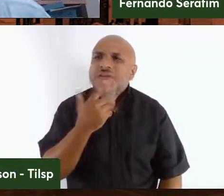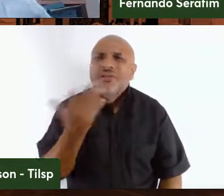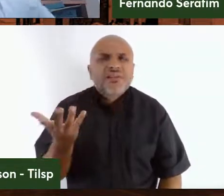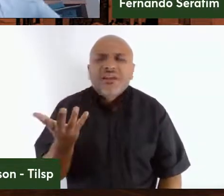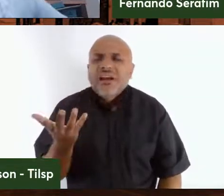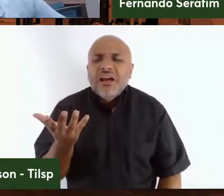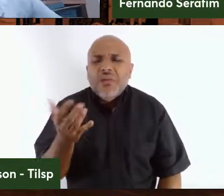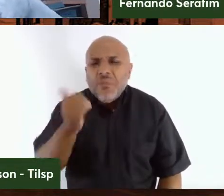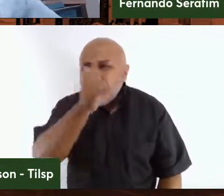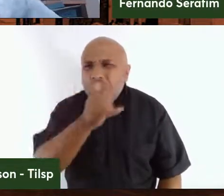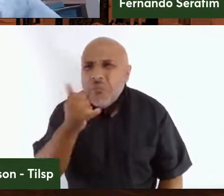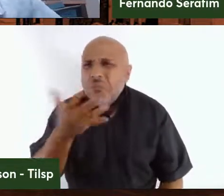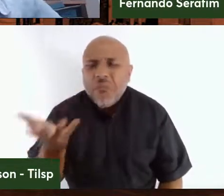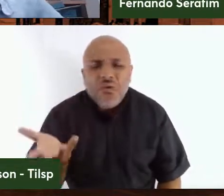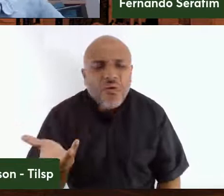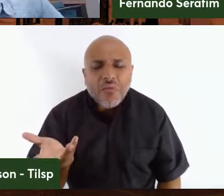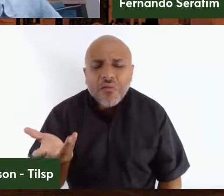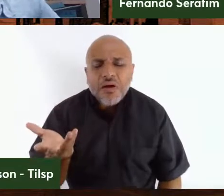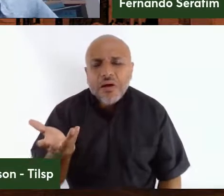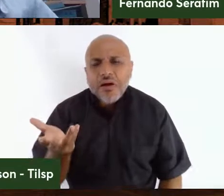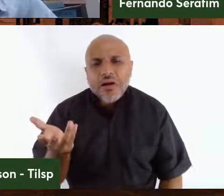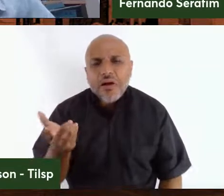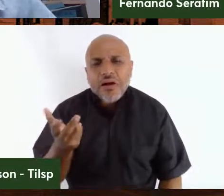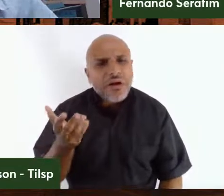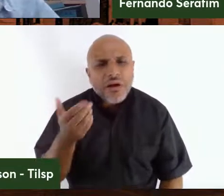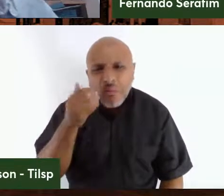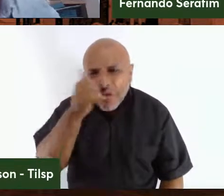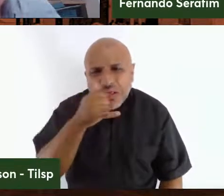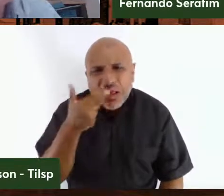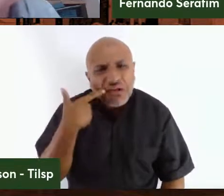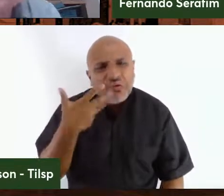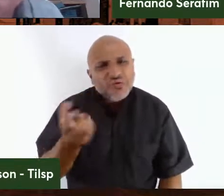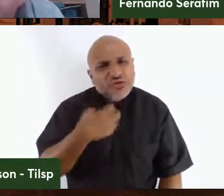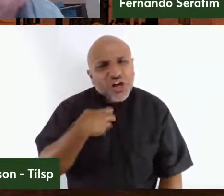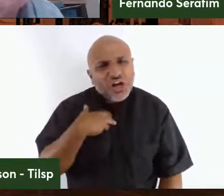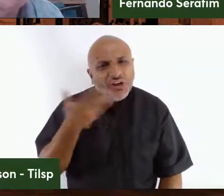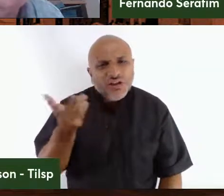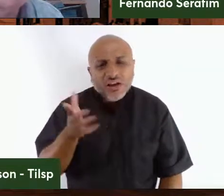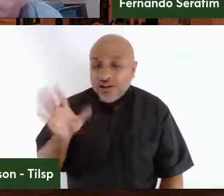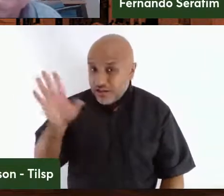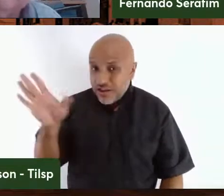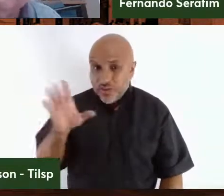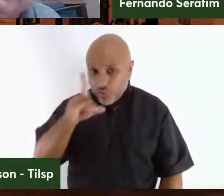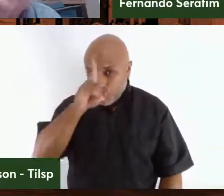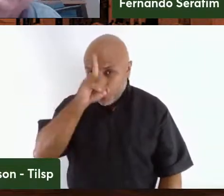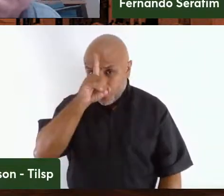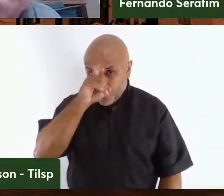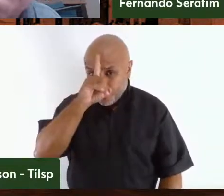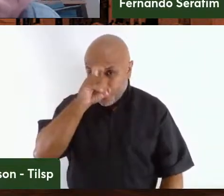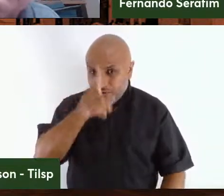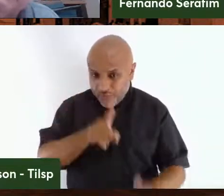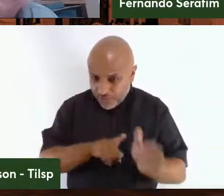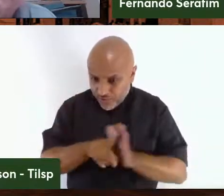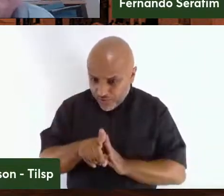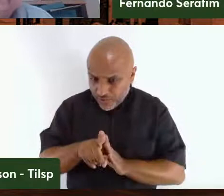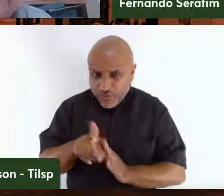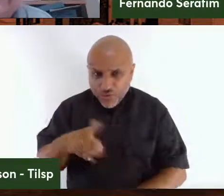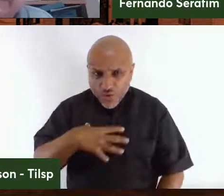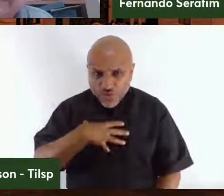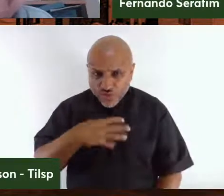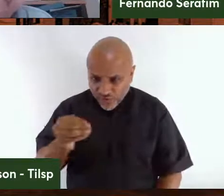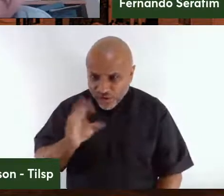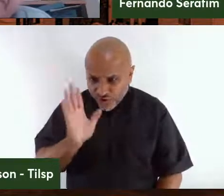patética, né? É patética quando ela está no hospital perguntando: meus filhos já fizeram as